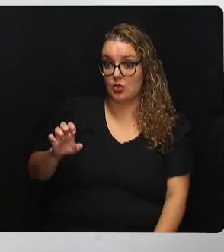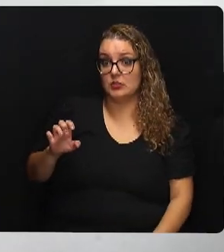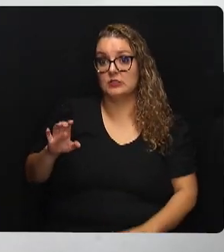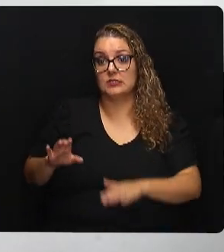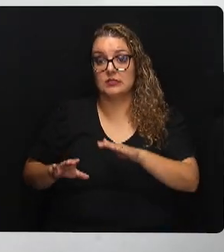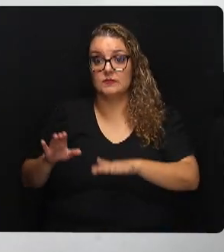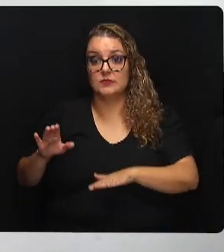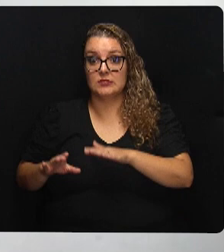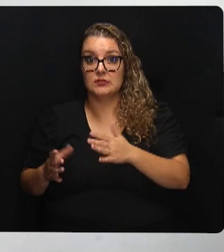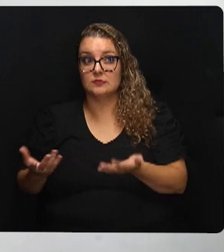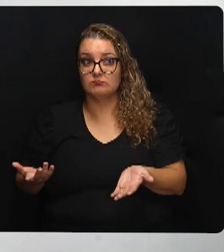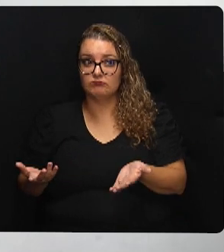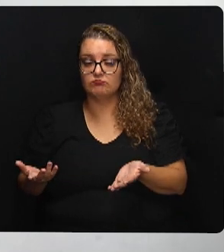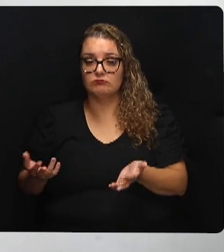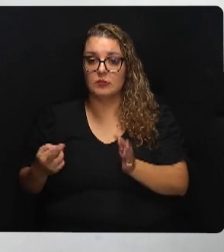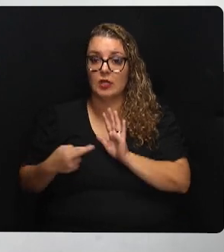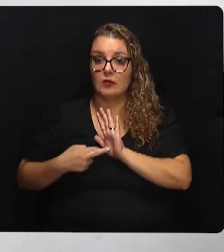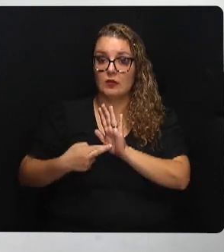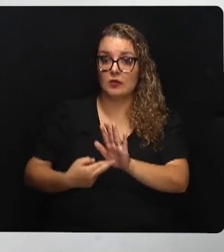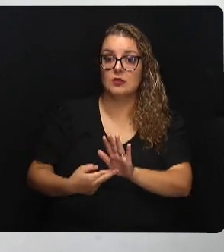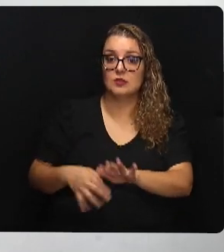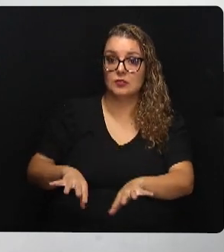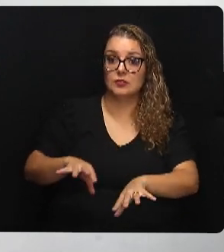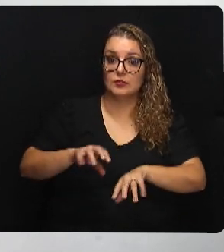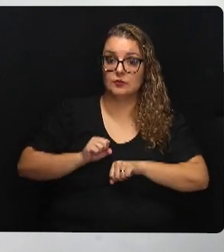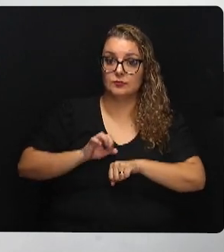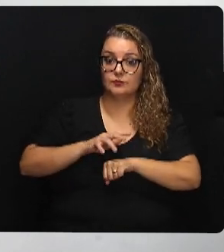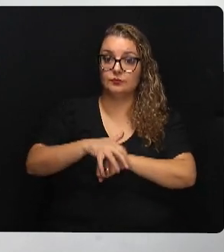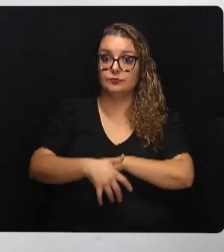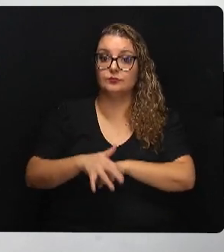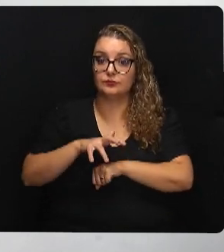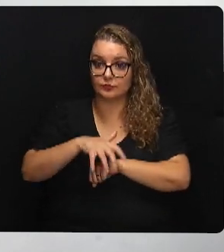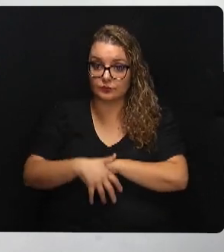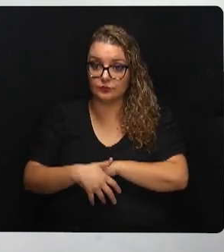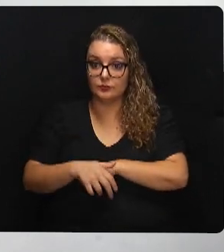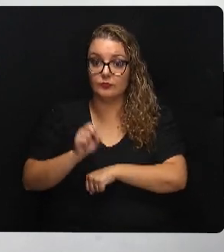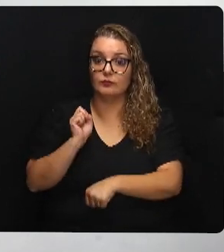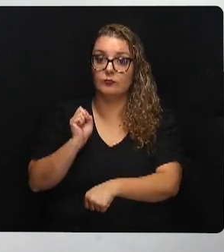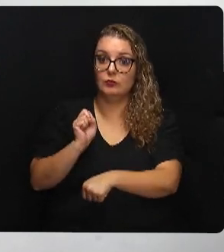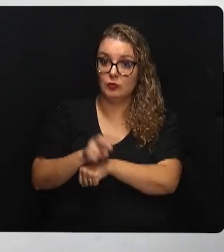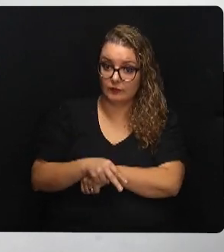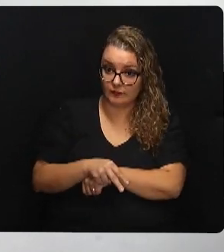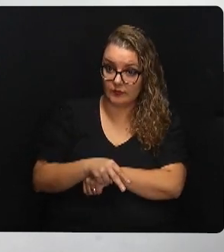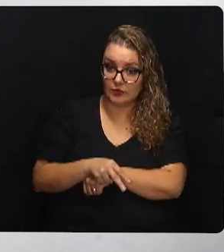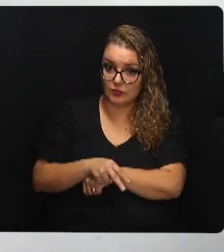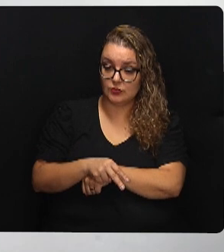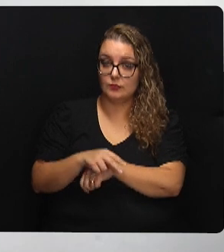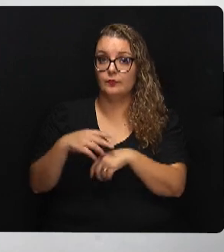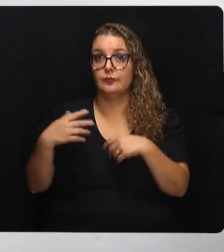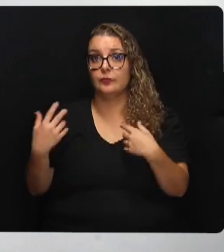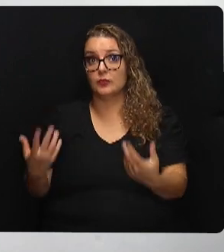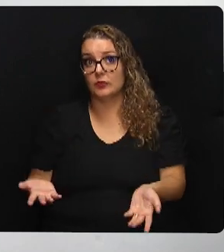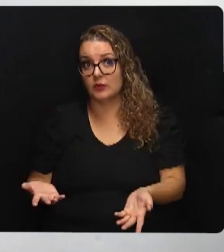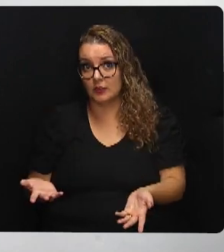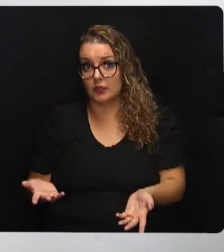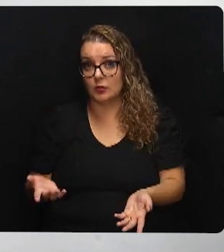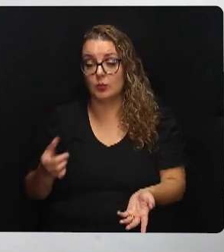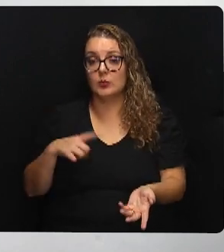virose muitas vezes para se referir a infecções provocadas por vírus, né?